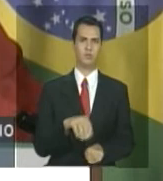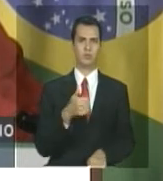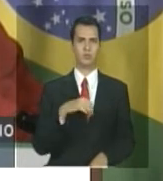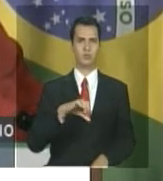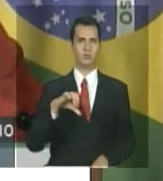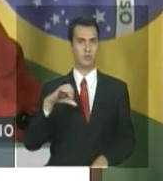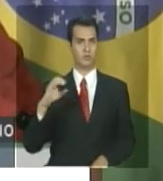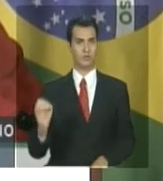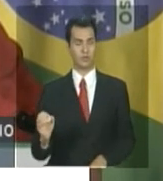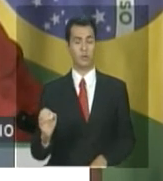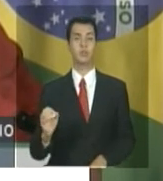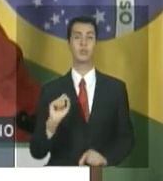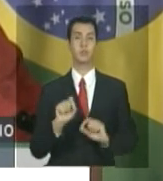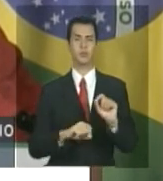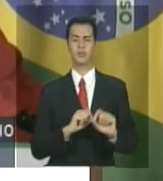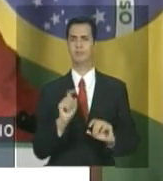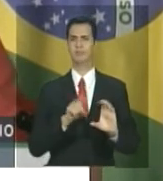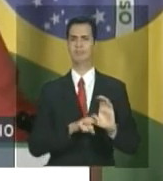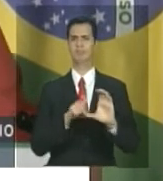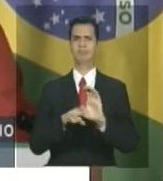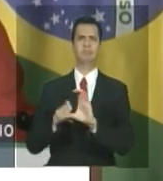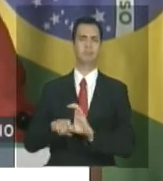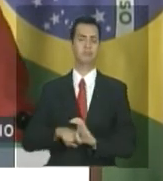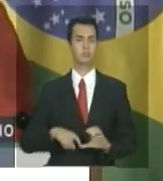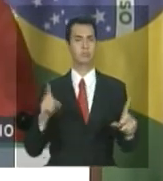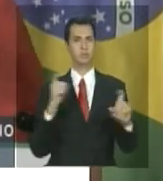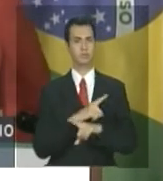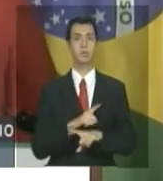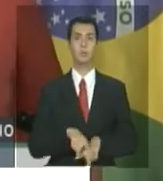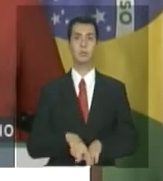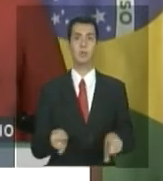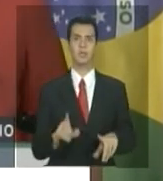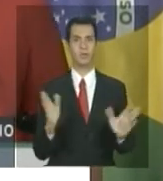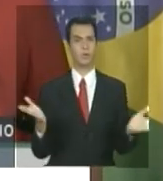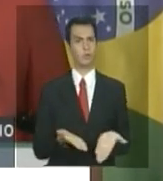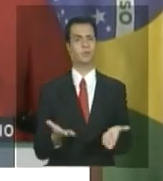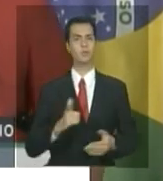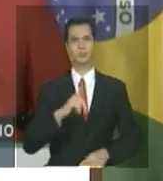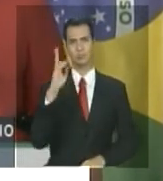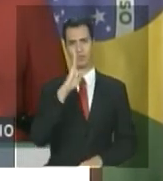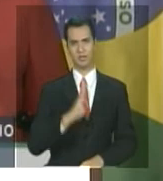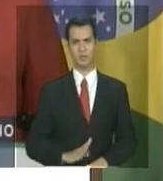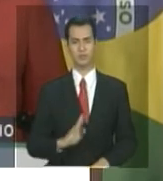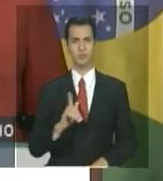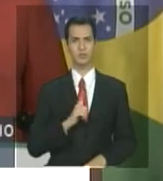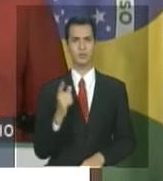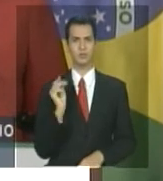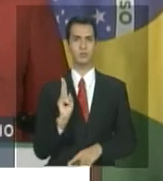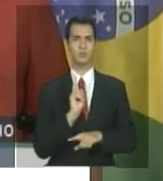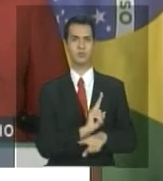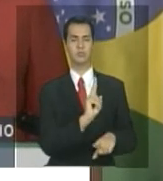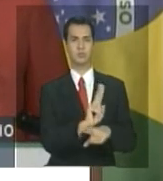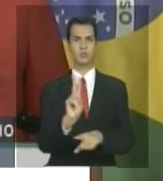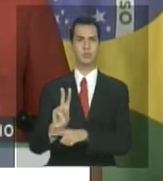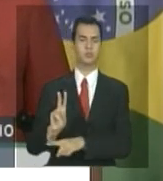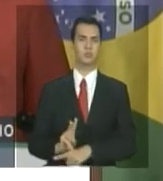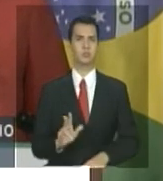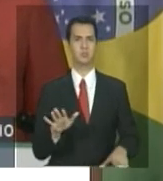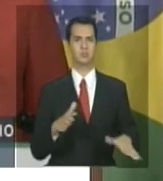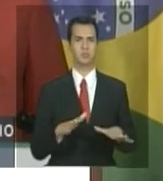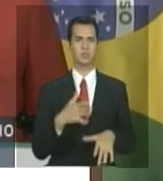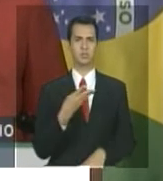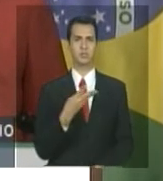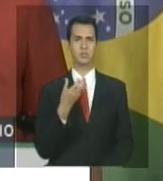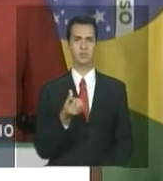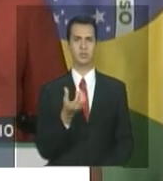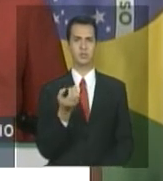líquido internacional com reservas que estão acima de 360 bilhões de